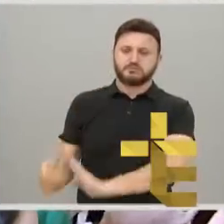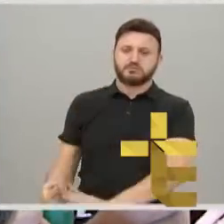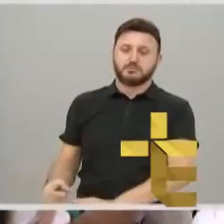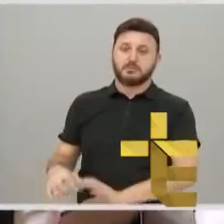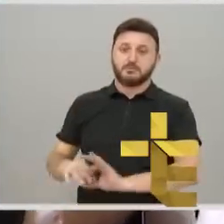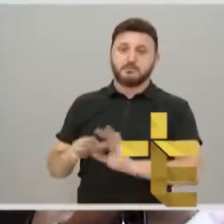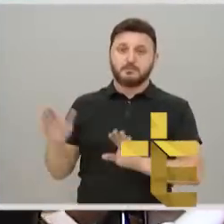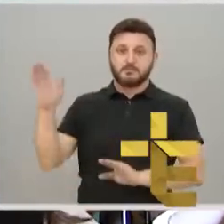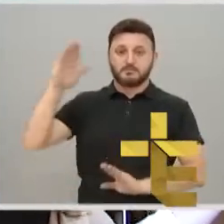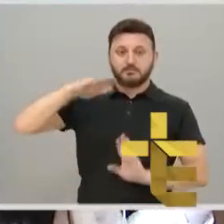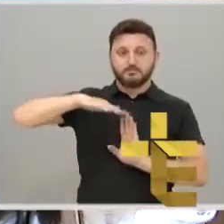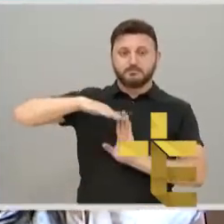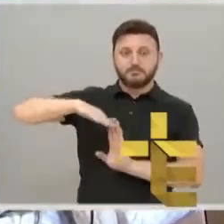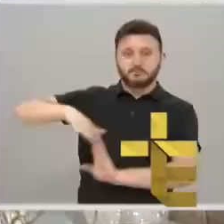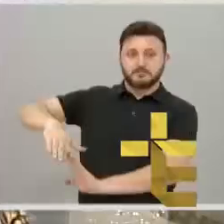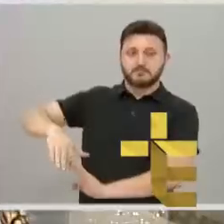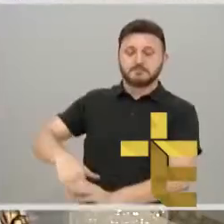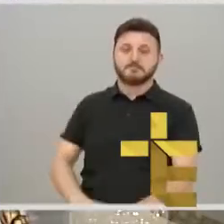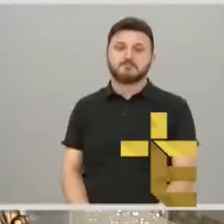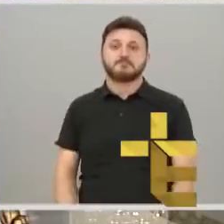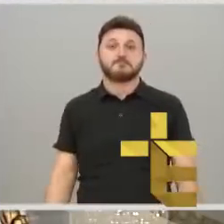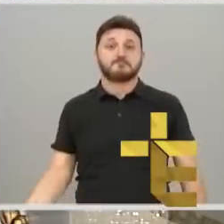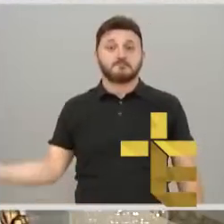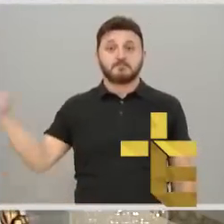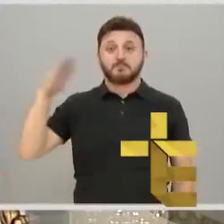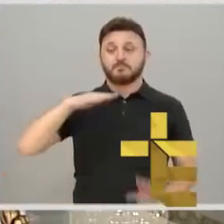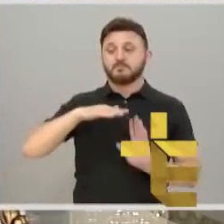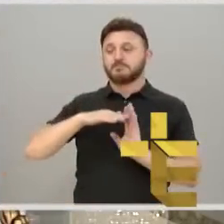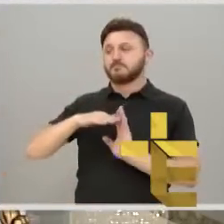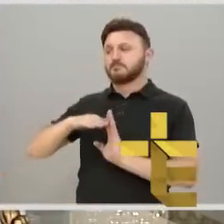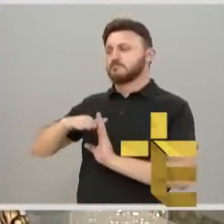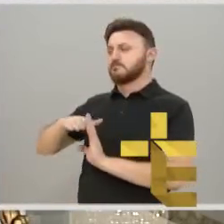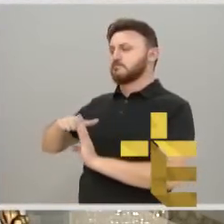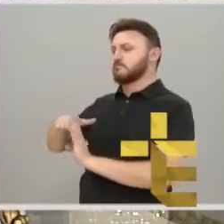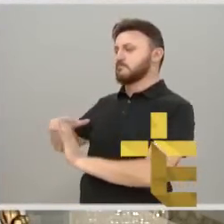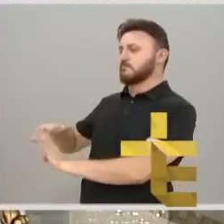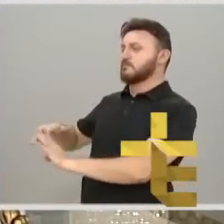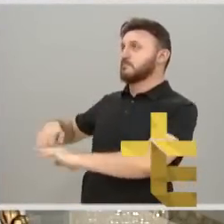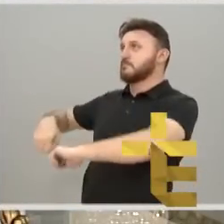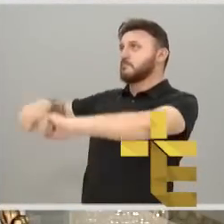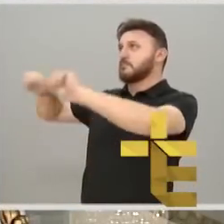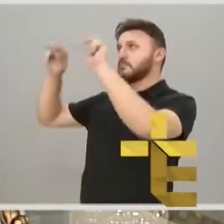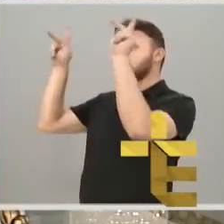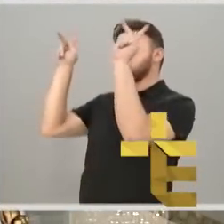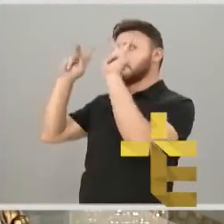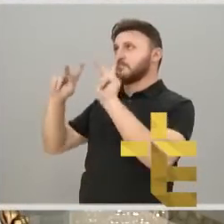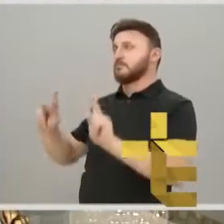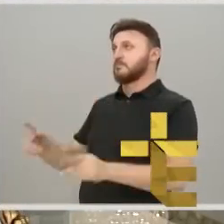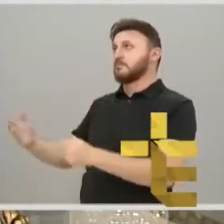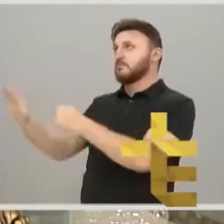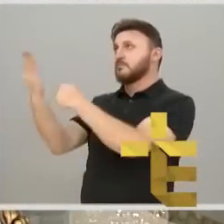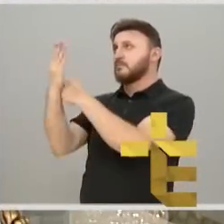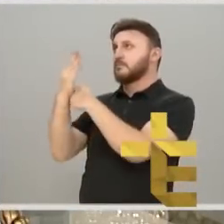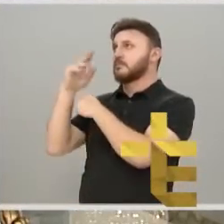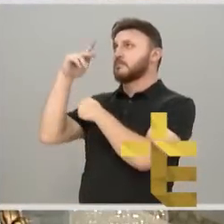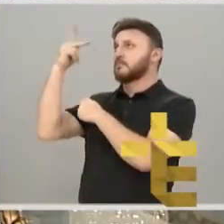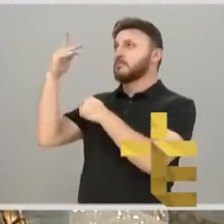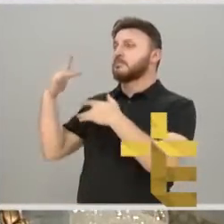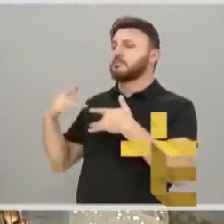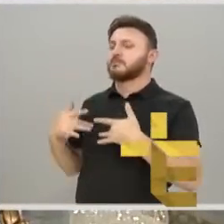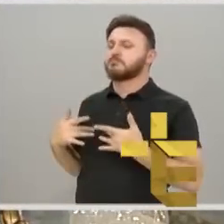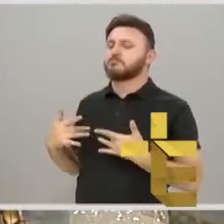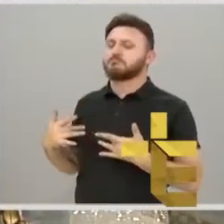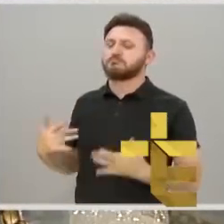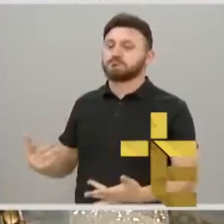tentação, mas livrai-nos do mal. Livrai-nos de todos os males, ó Pai, dai-nos hoje a vossa paz. Ajudados